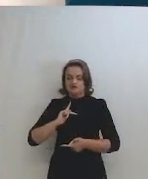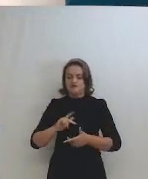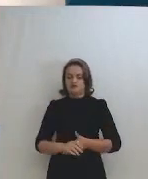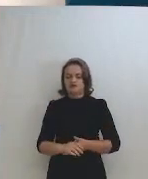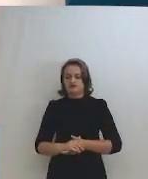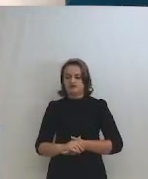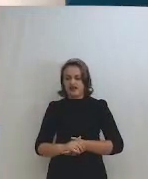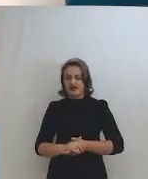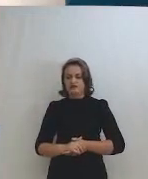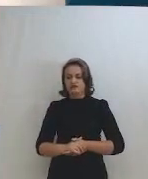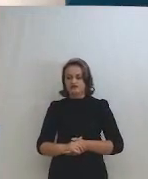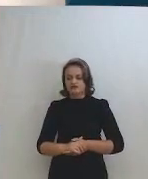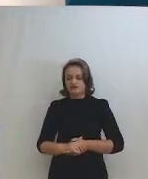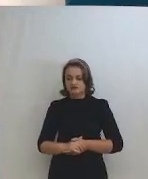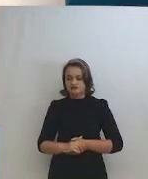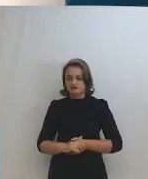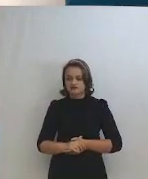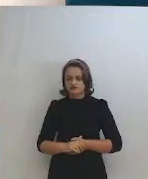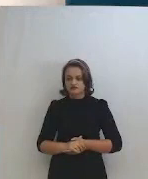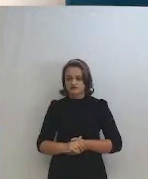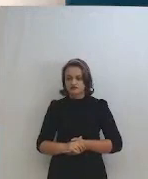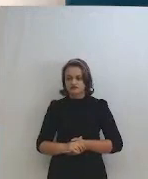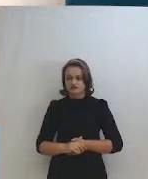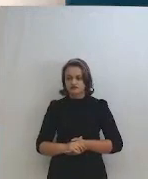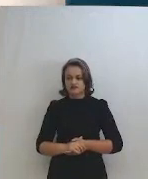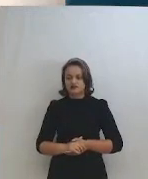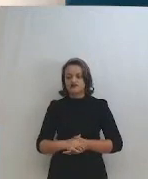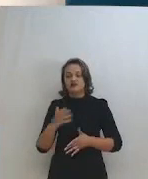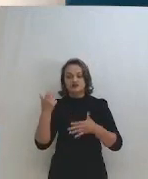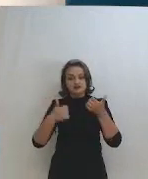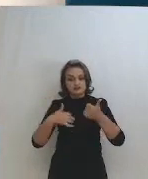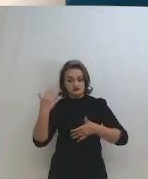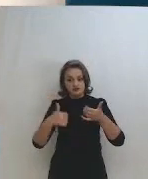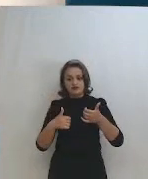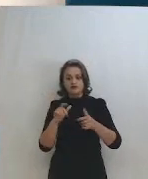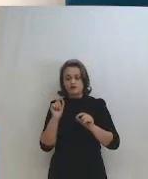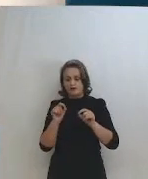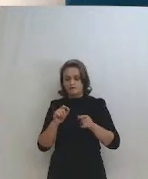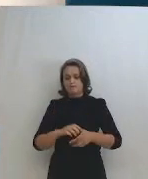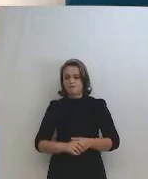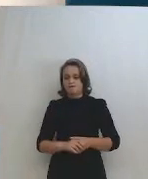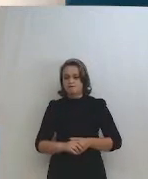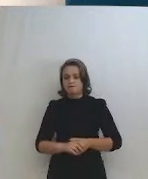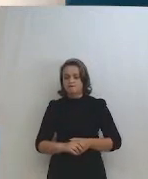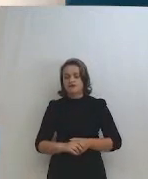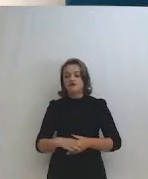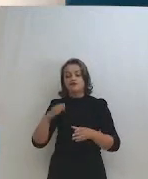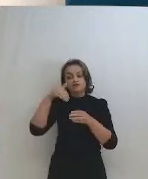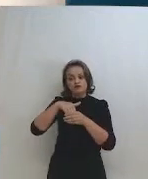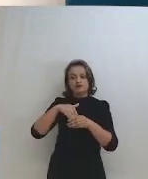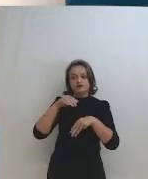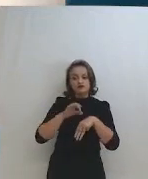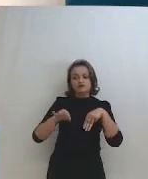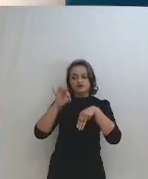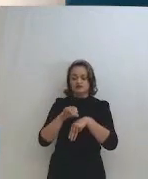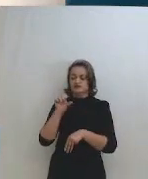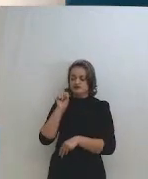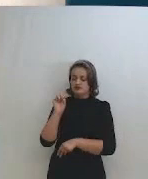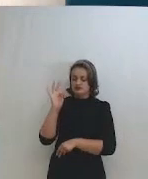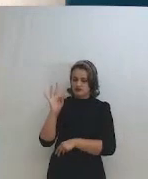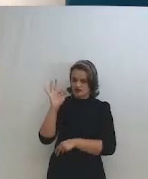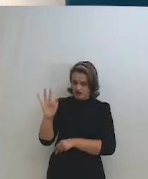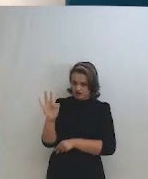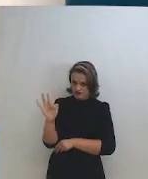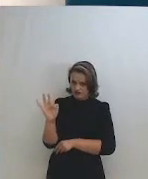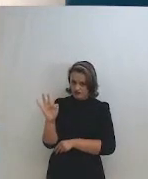Inicio minha sustentação, Vossas Excelências, citando o voto proferido pelo então ministro do STF, Eros Graus, no